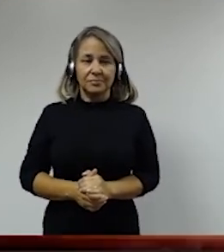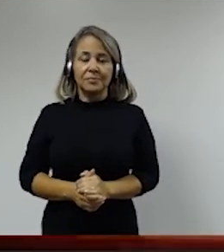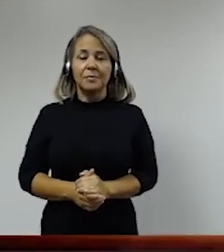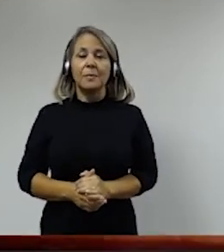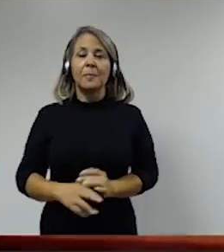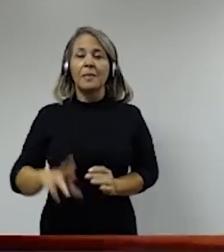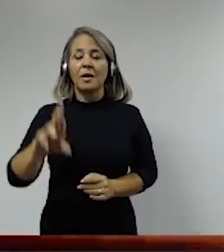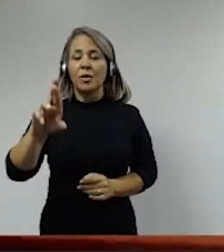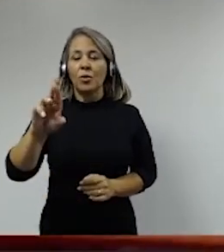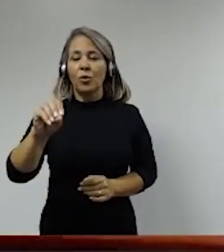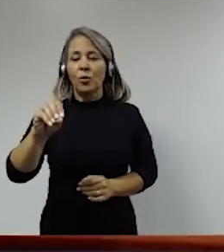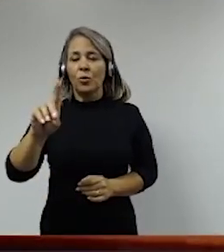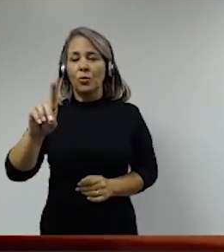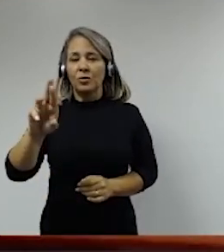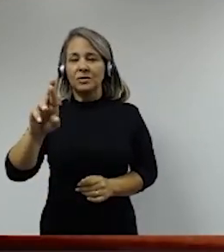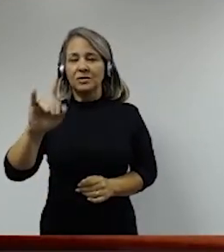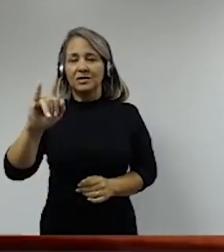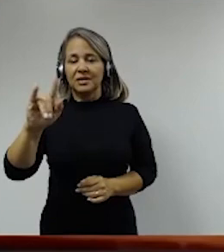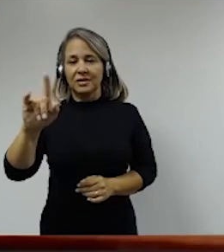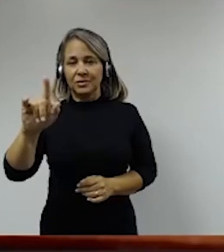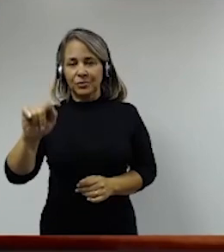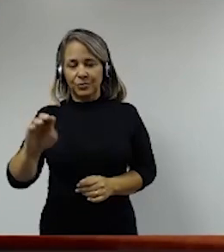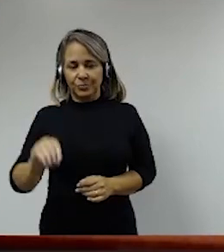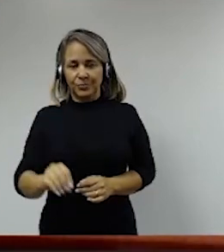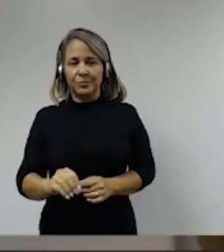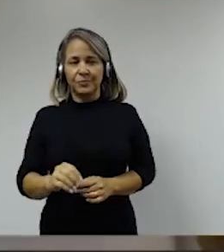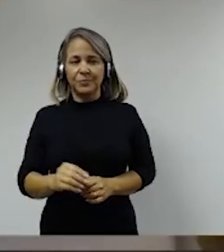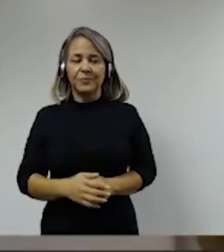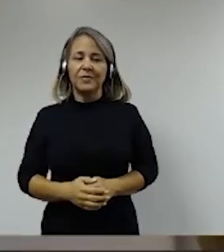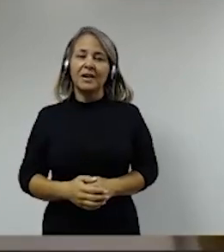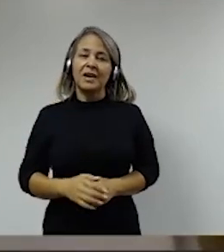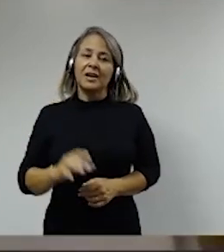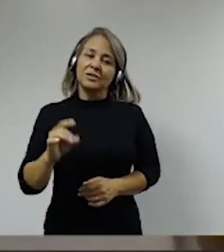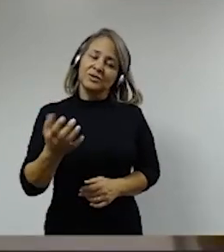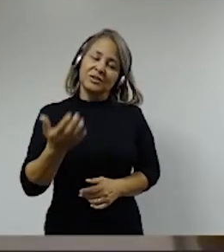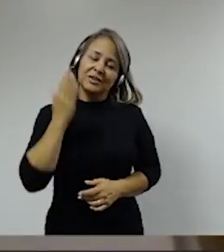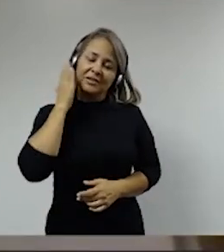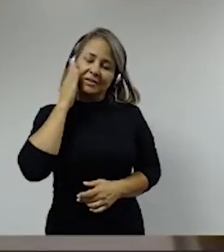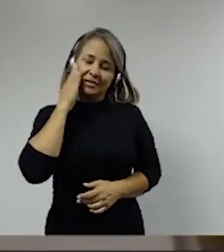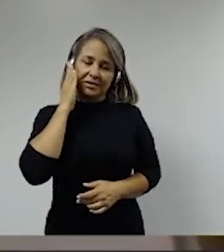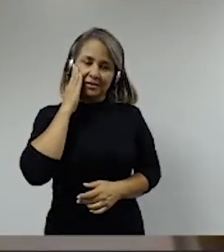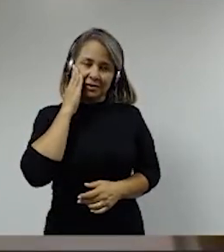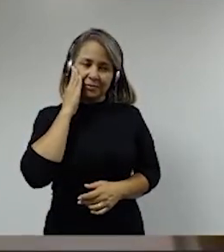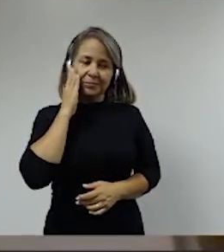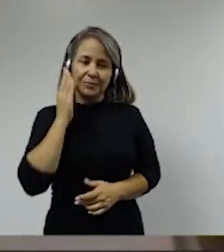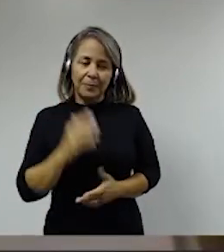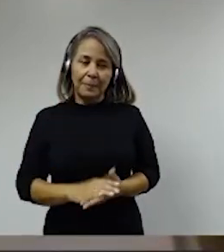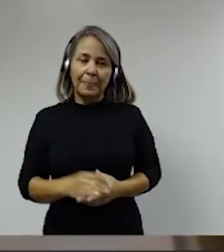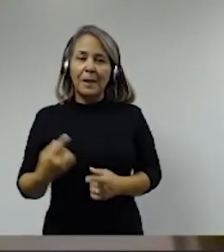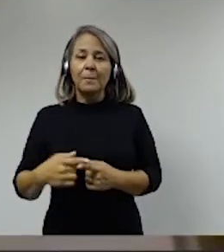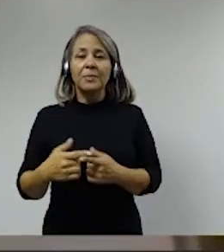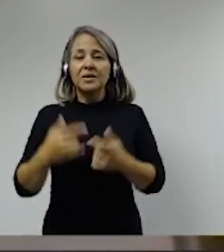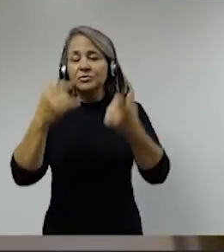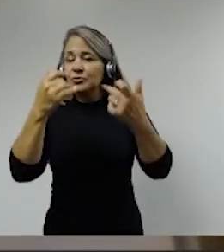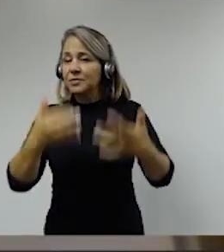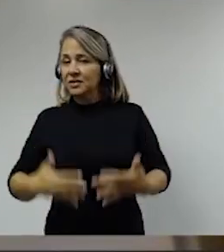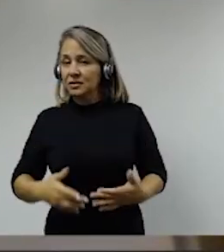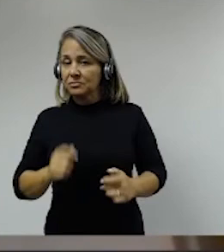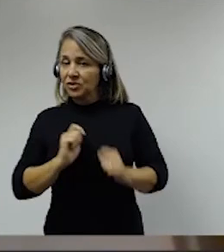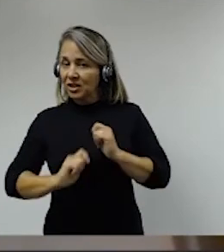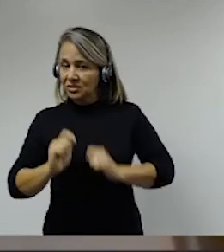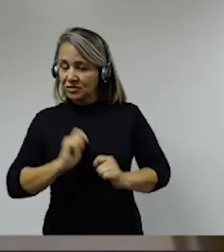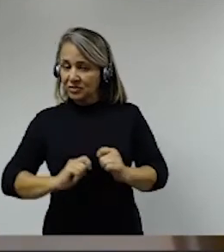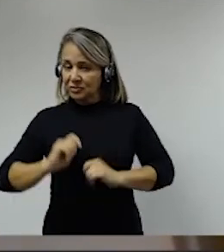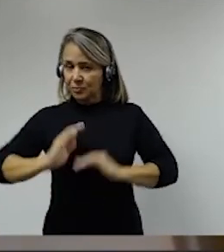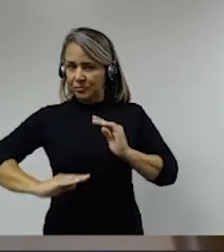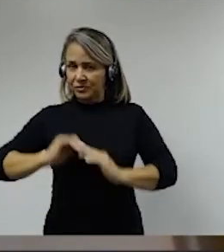Rodrigo, pode começar aí, 1 minuto. Eu queria entender um pouco, porque até agora a gente falou muito de artistas